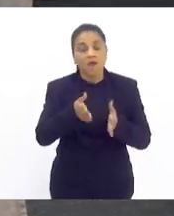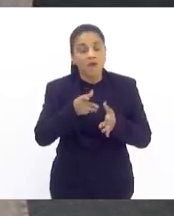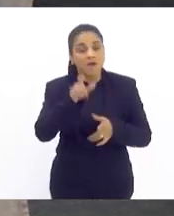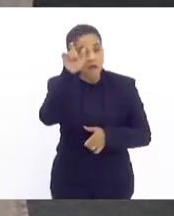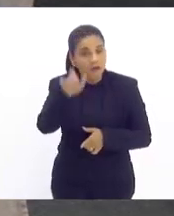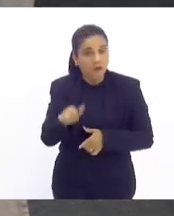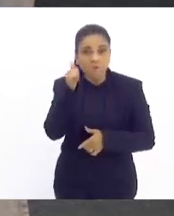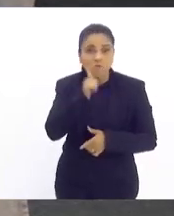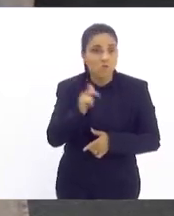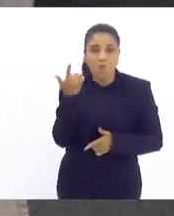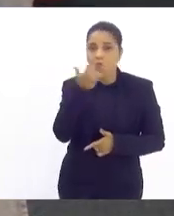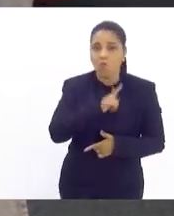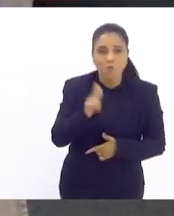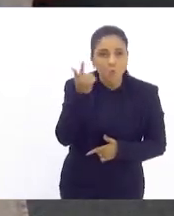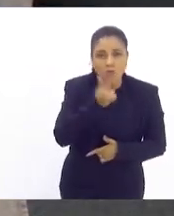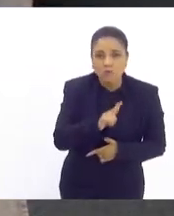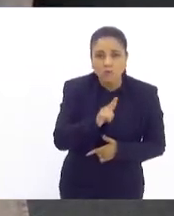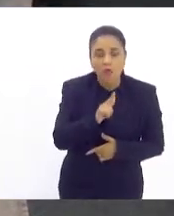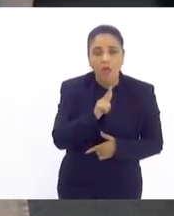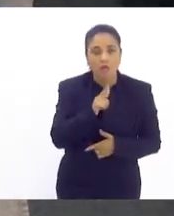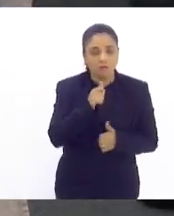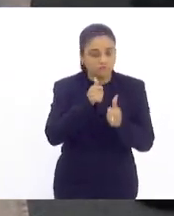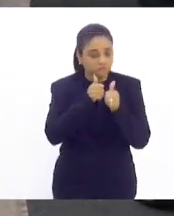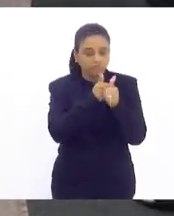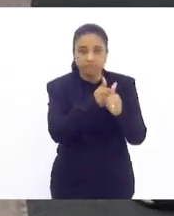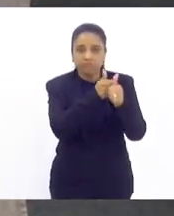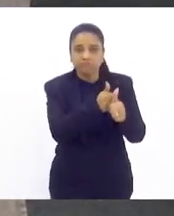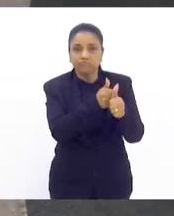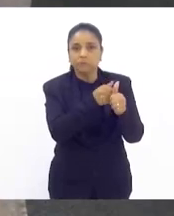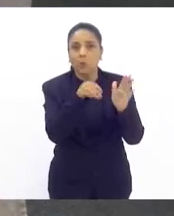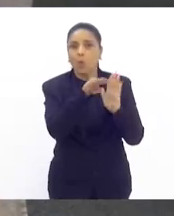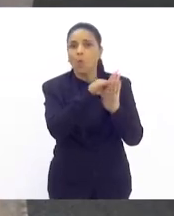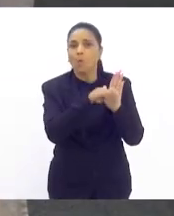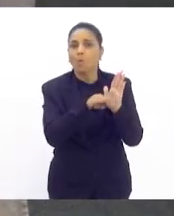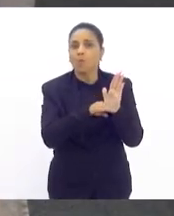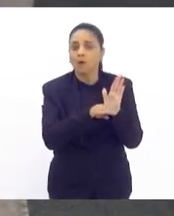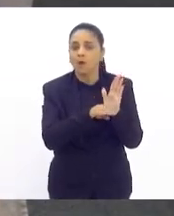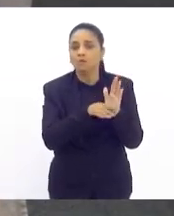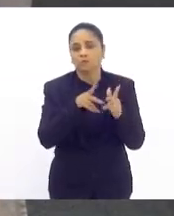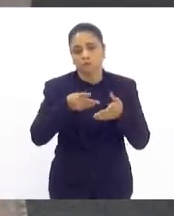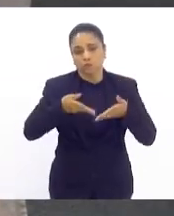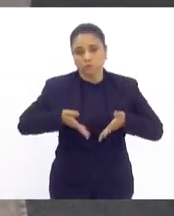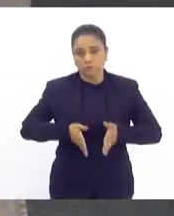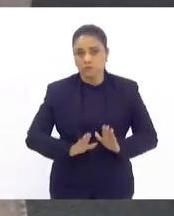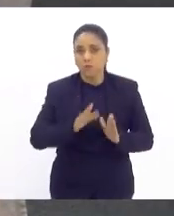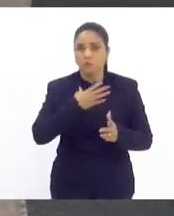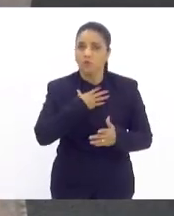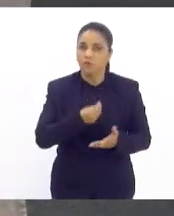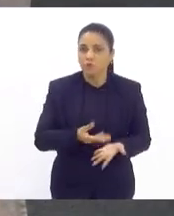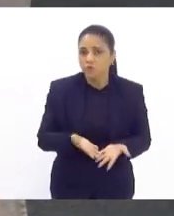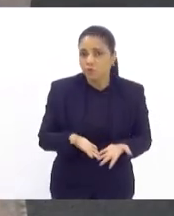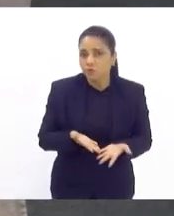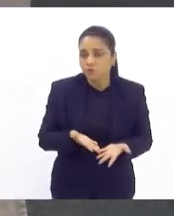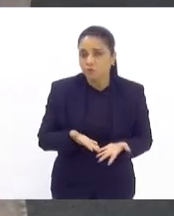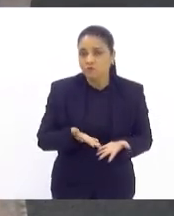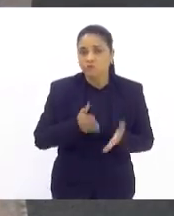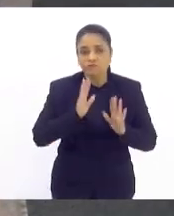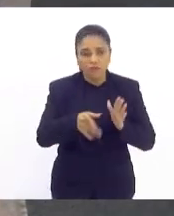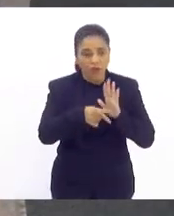que o plano de parto dela seja seguido arrisca de acordo com aquilo que ela já pré